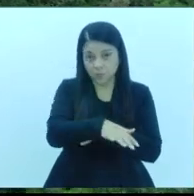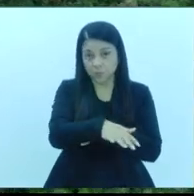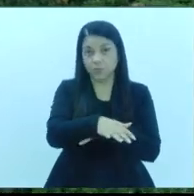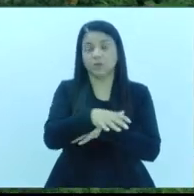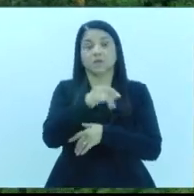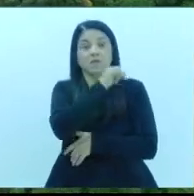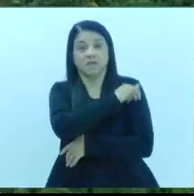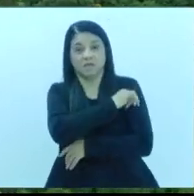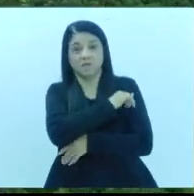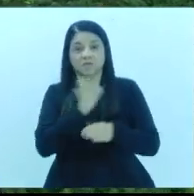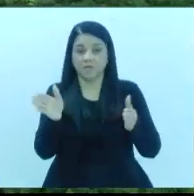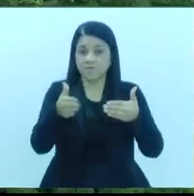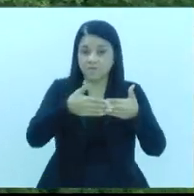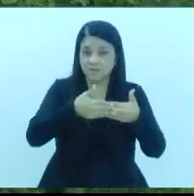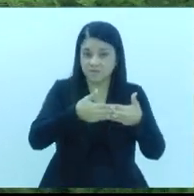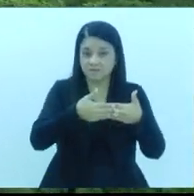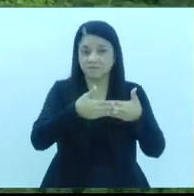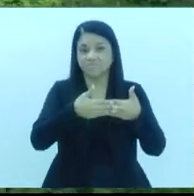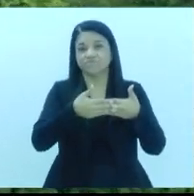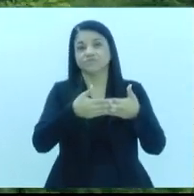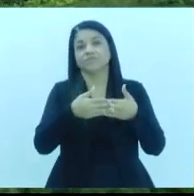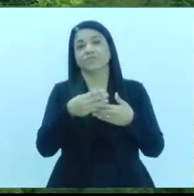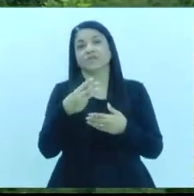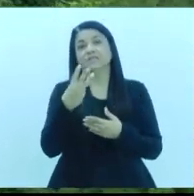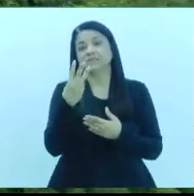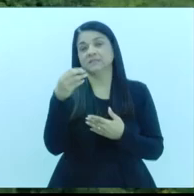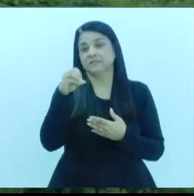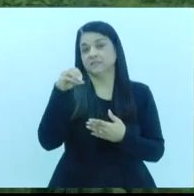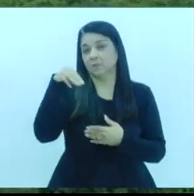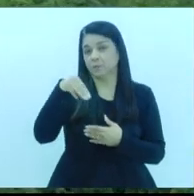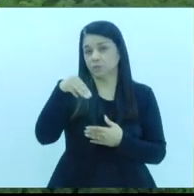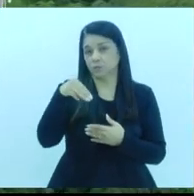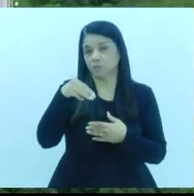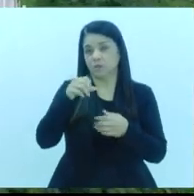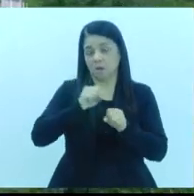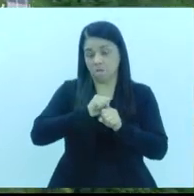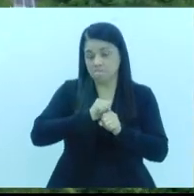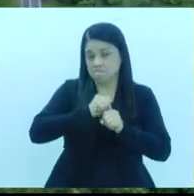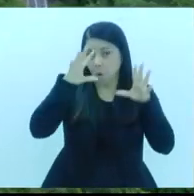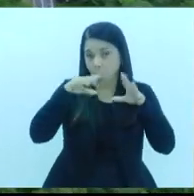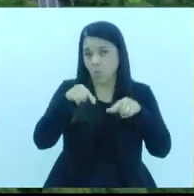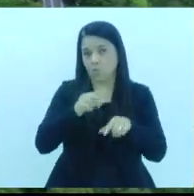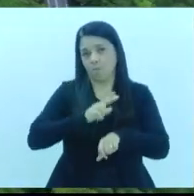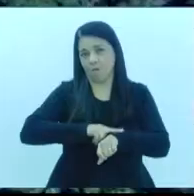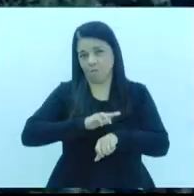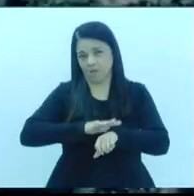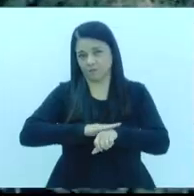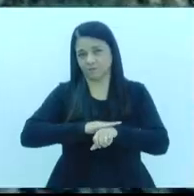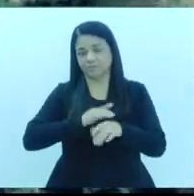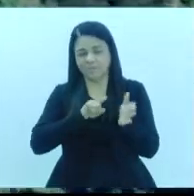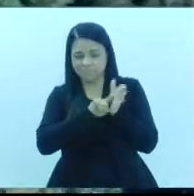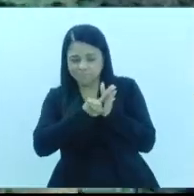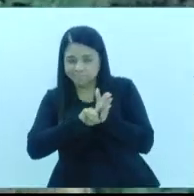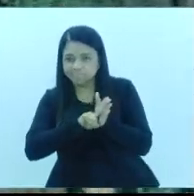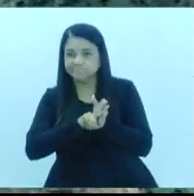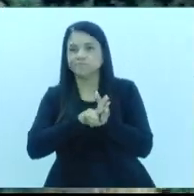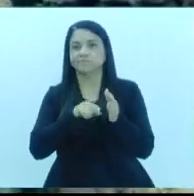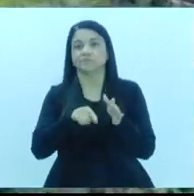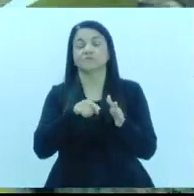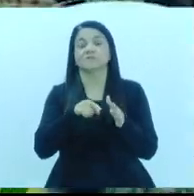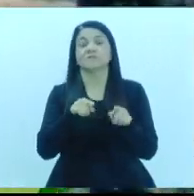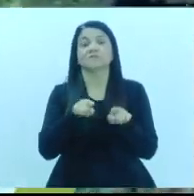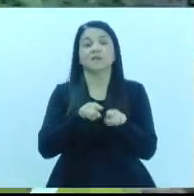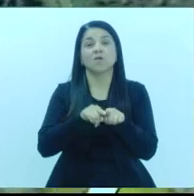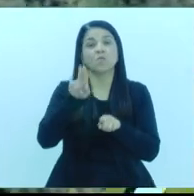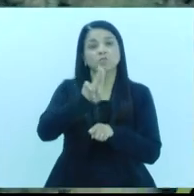Janeiro, também será fechada por aproximadamente 30 minutos no momento da explosão para monitoramentos. Para esta operação, será utilizada